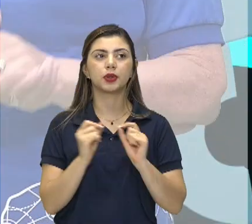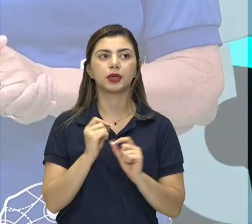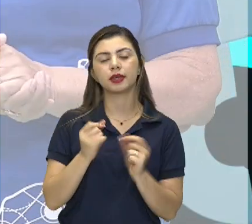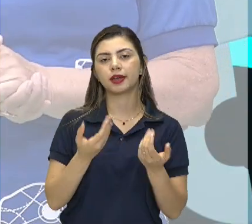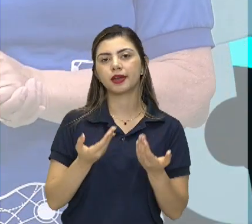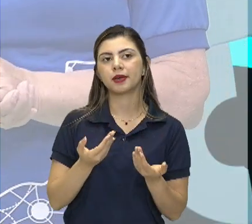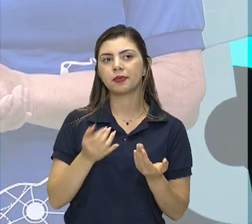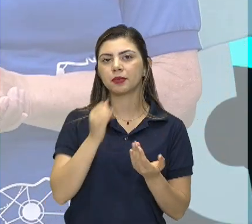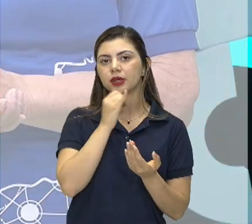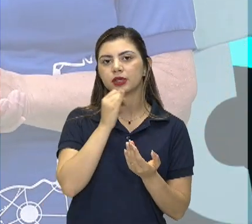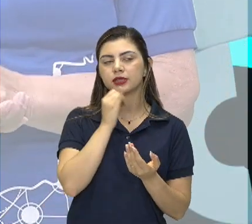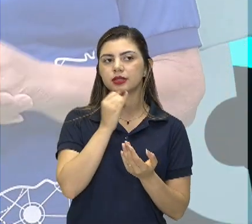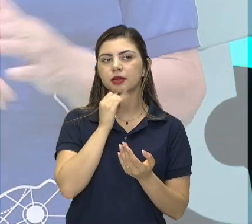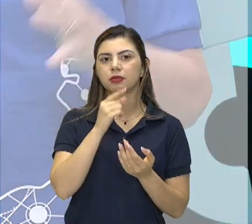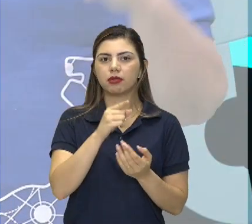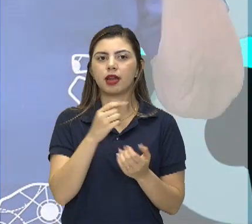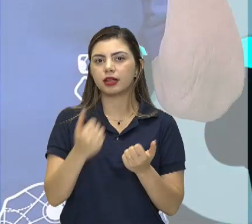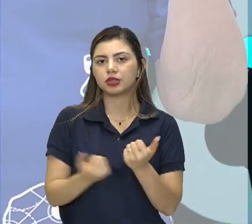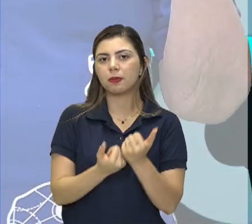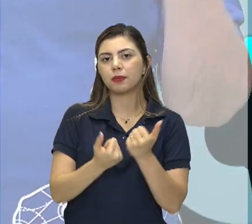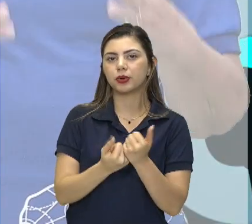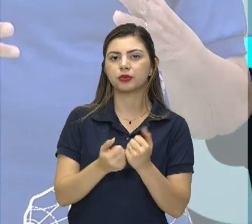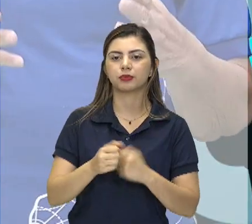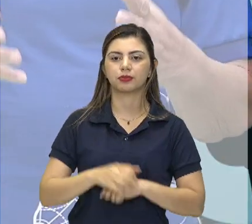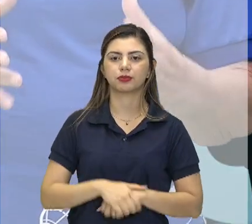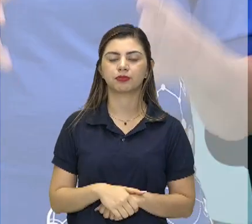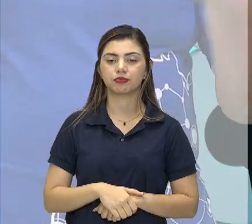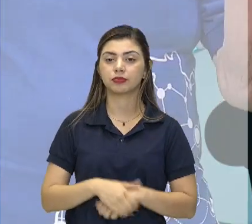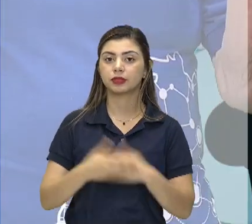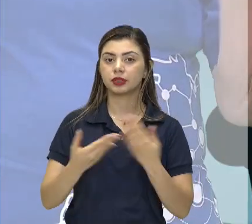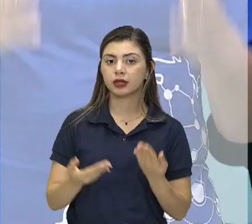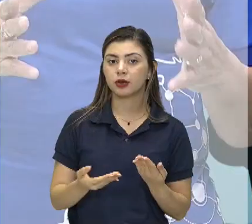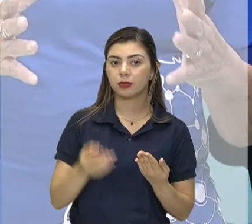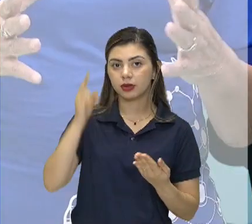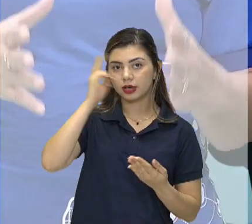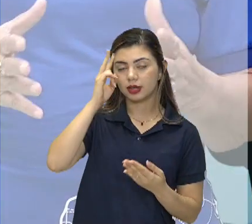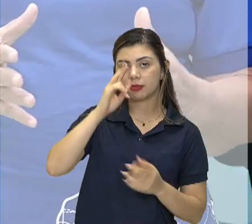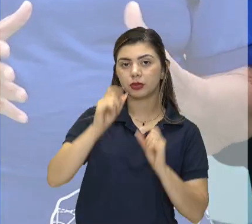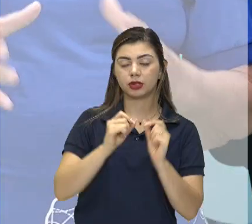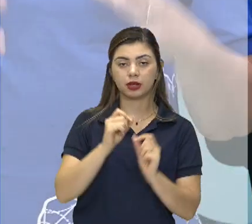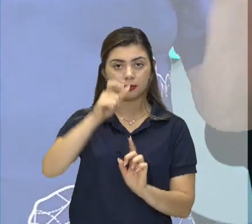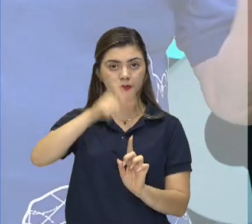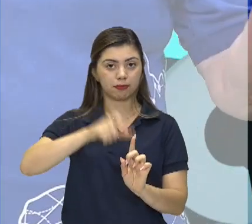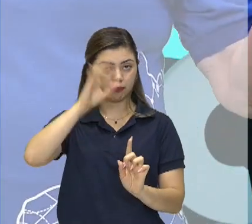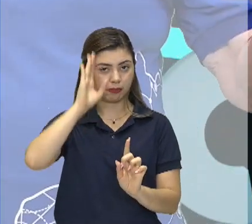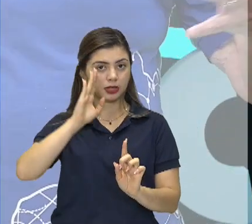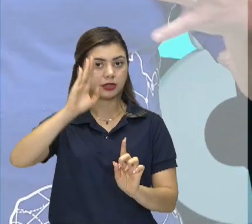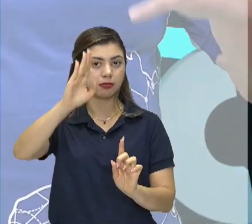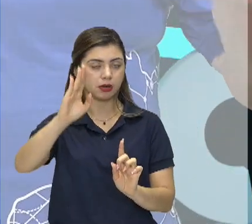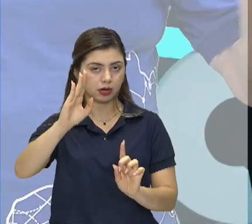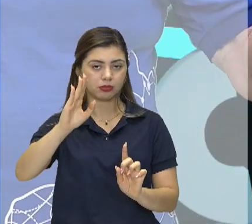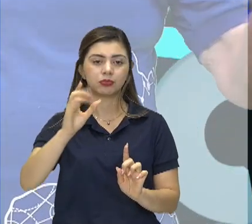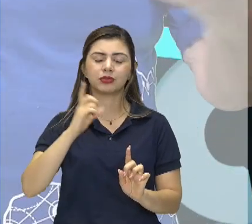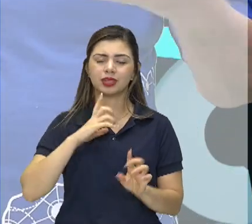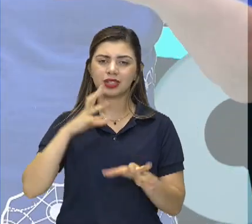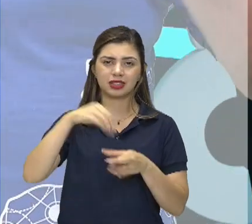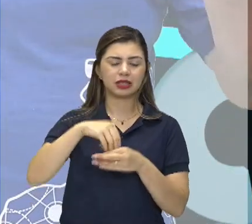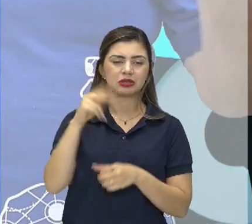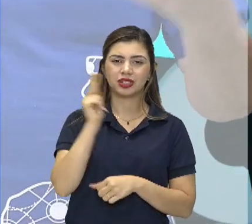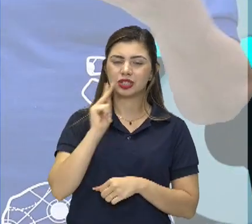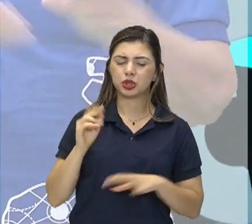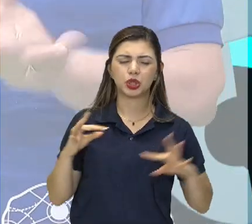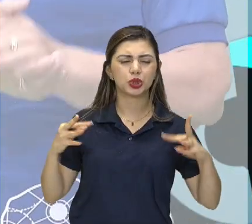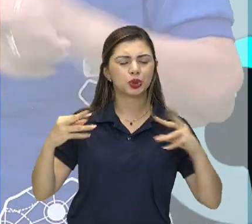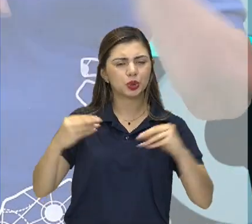composição do cenário. Então, protagonista é aquela principal. Toda a história gira em